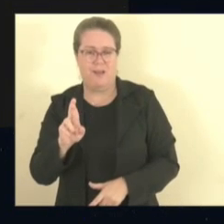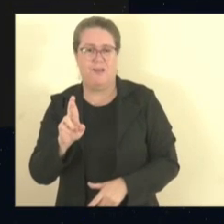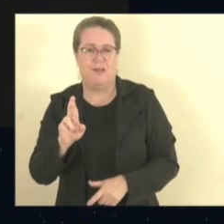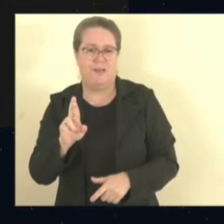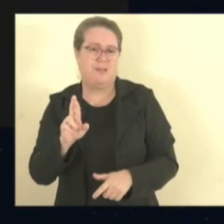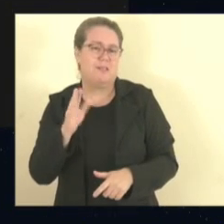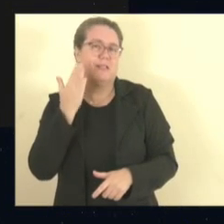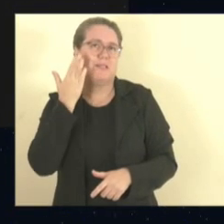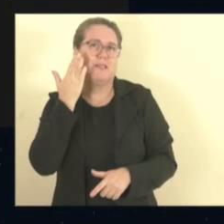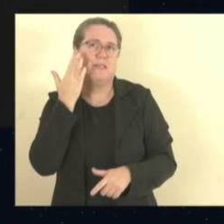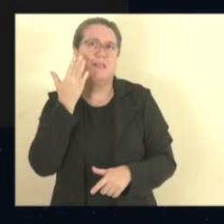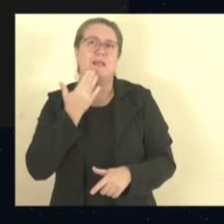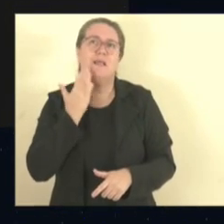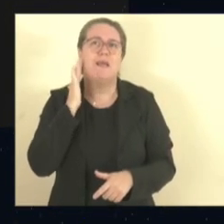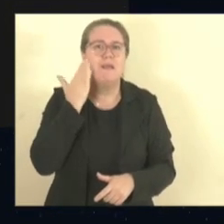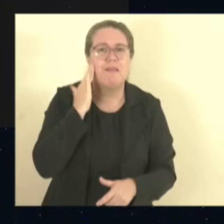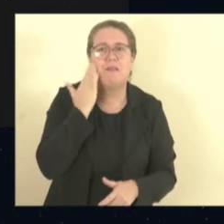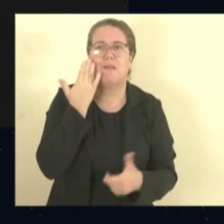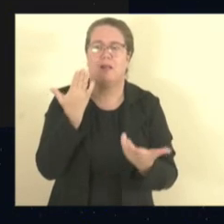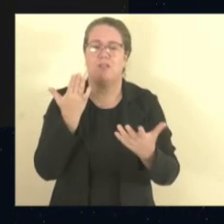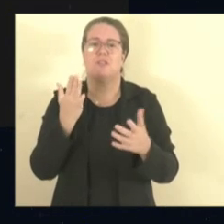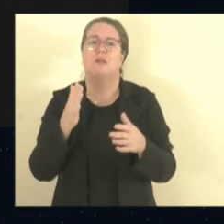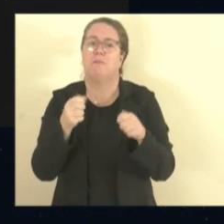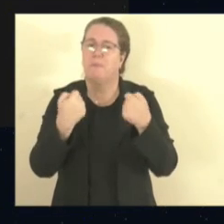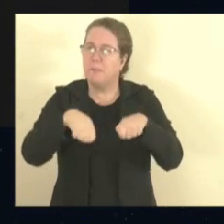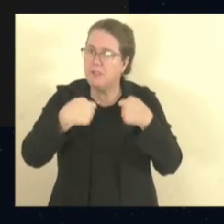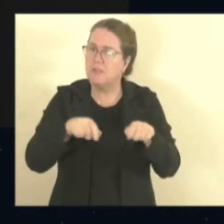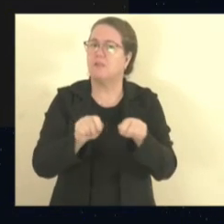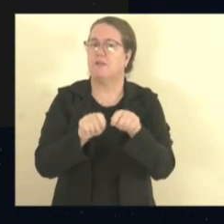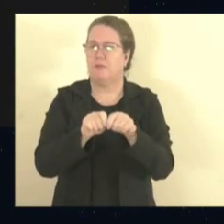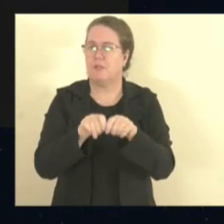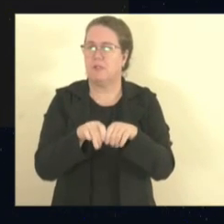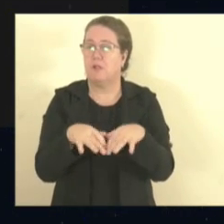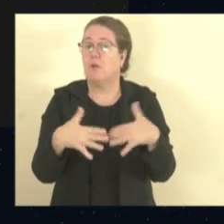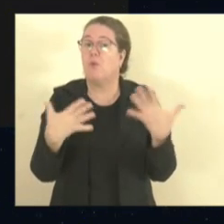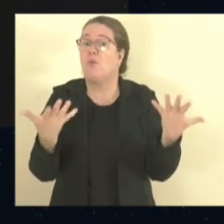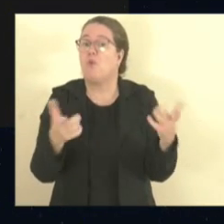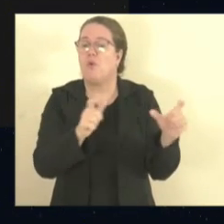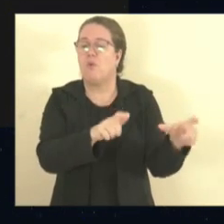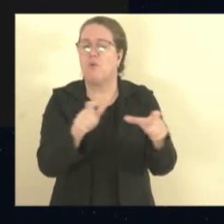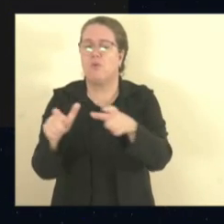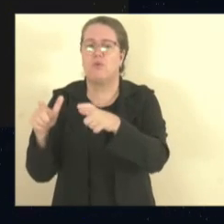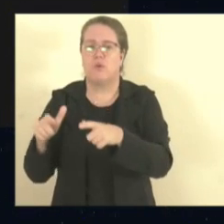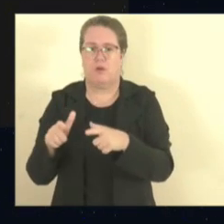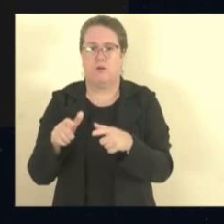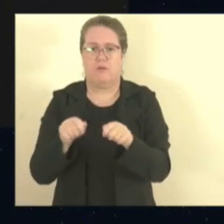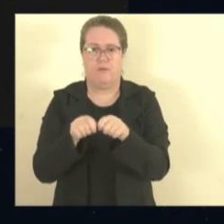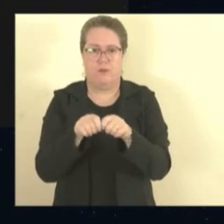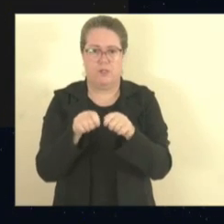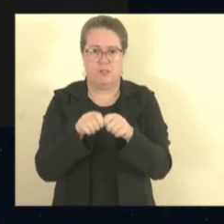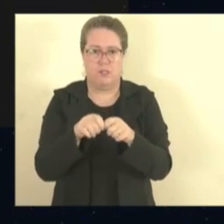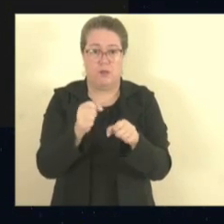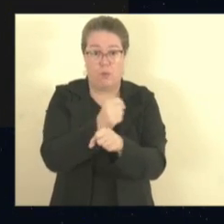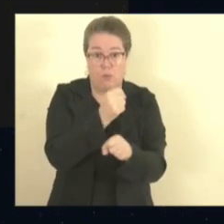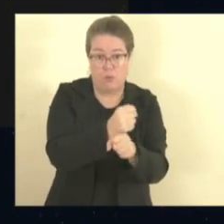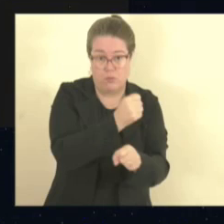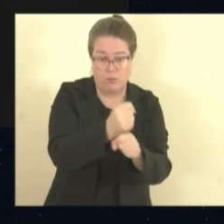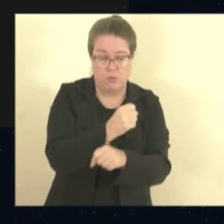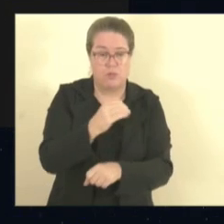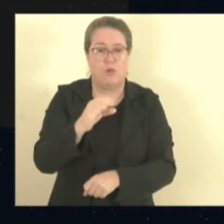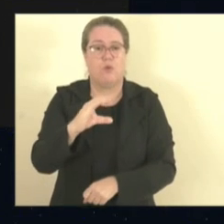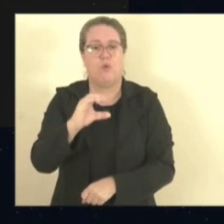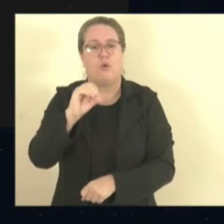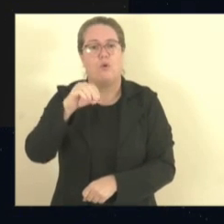Então, se você puder responder para a gente aí quais são esses contornos, é a minha dúvida em cima do projeto. Mas, de antemão, acho que